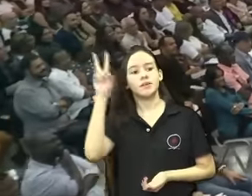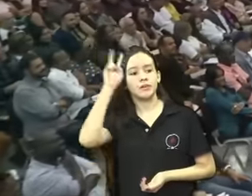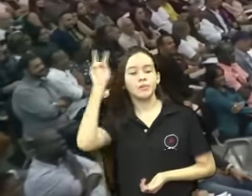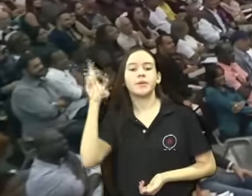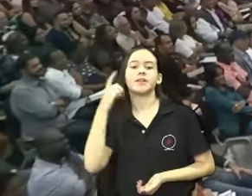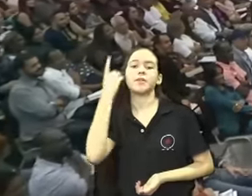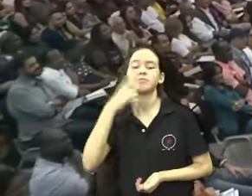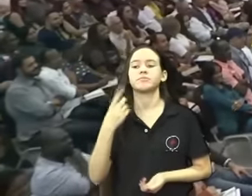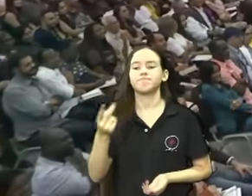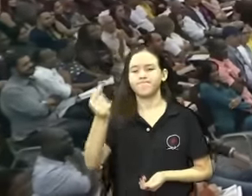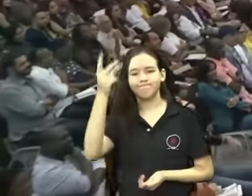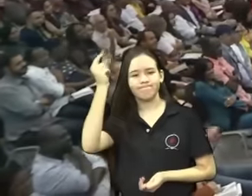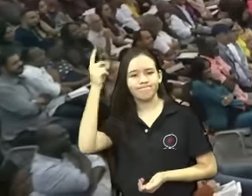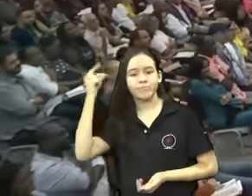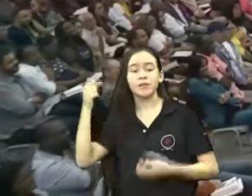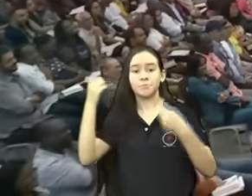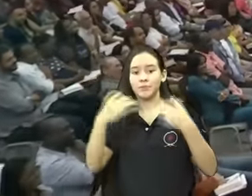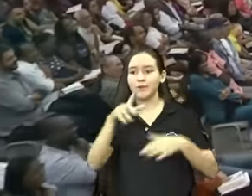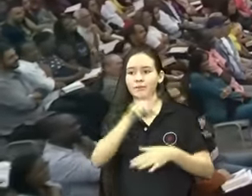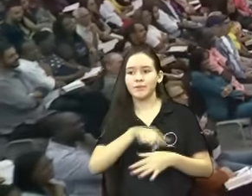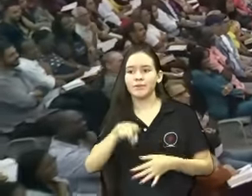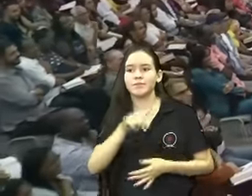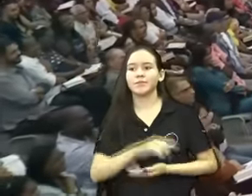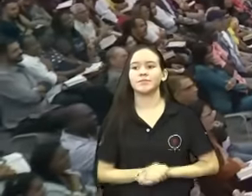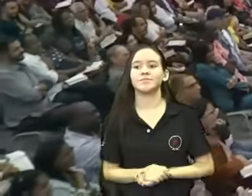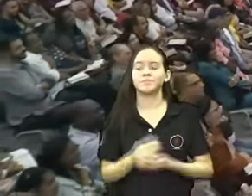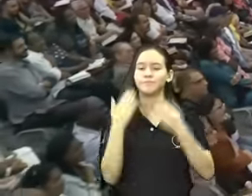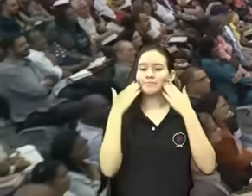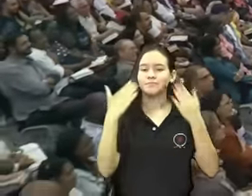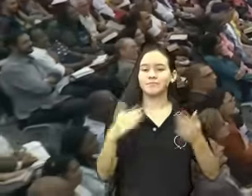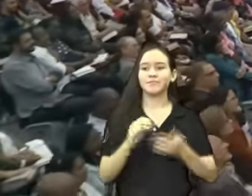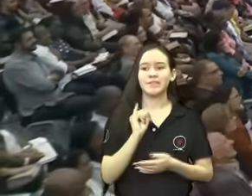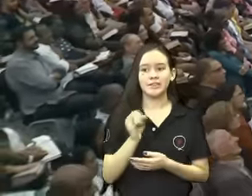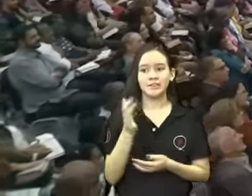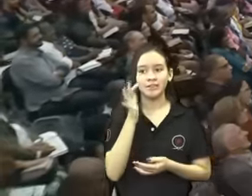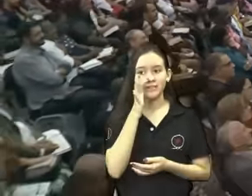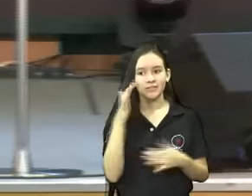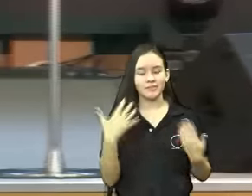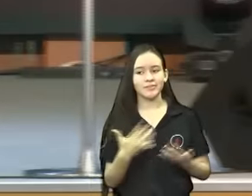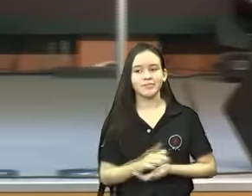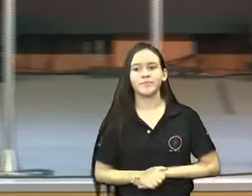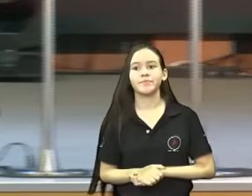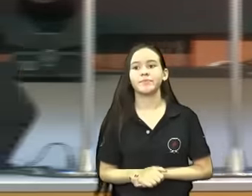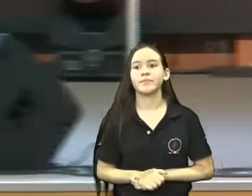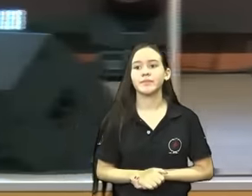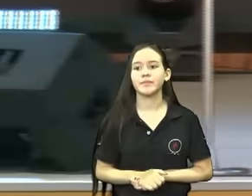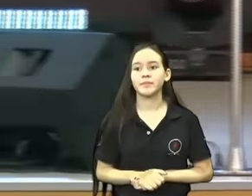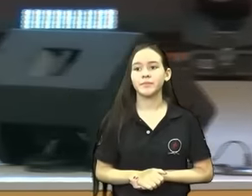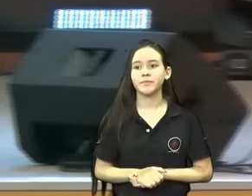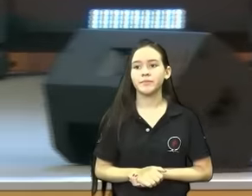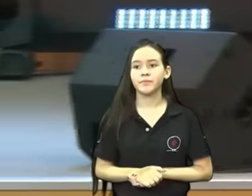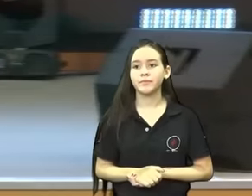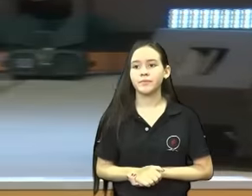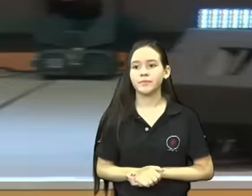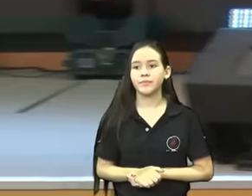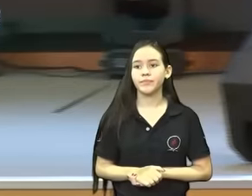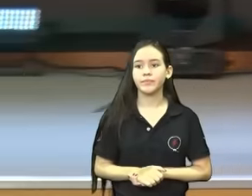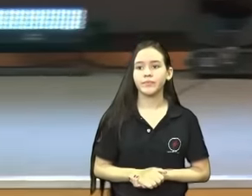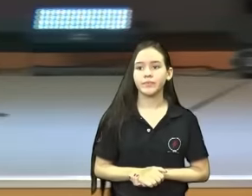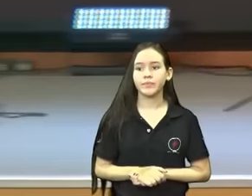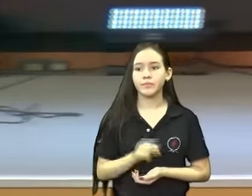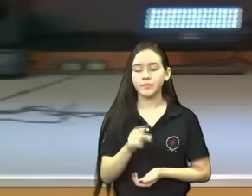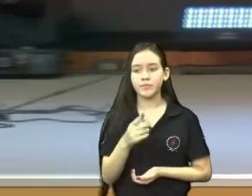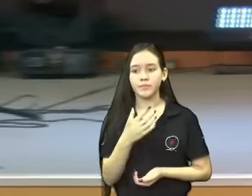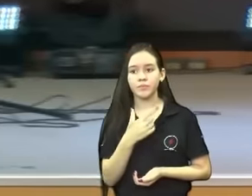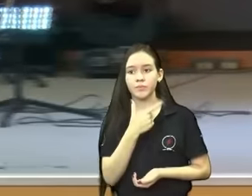garoto eu vou explicar para vocês estão entregando dele agora Se tiver me assistindo olha só Ah mas vê